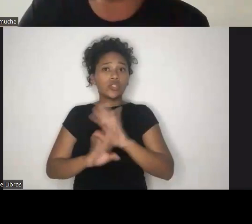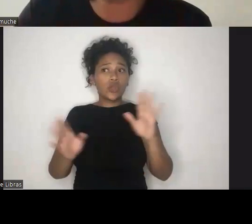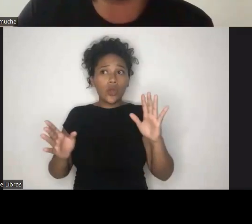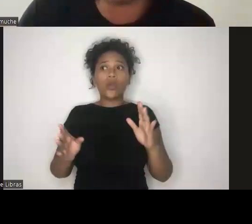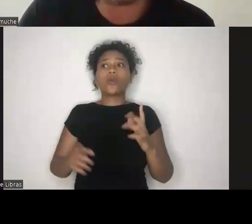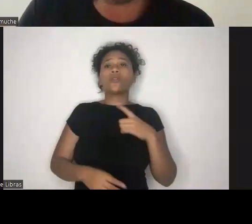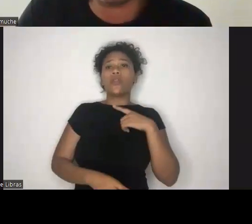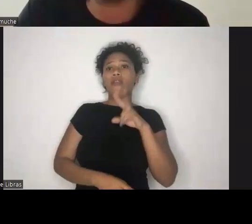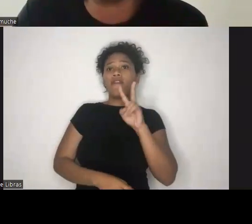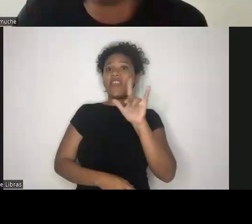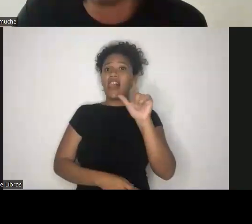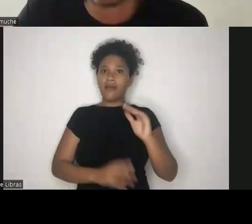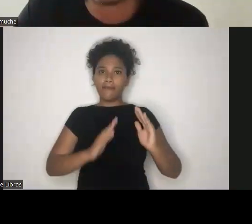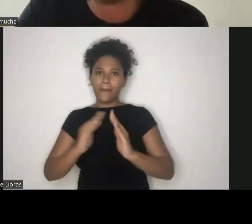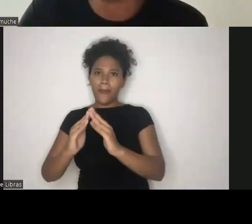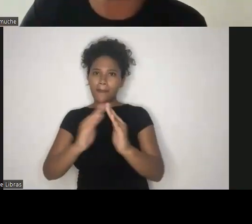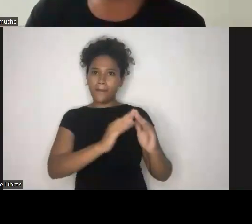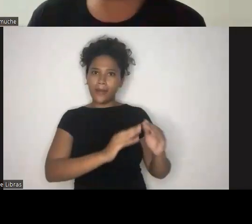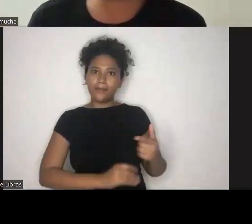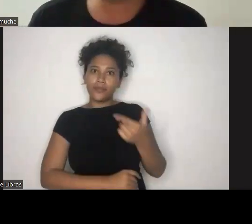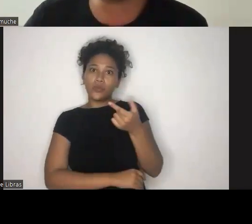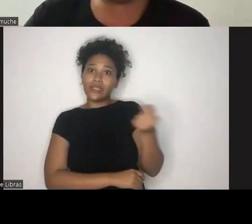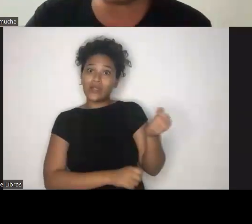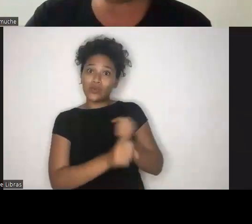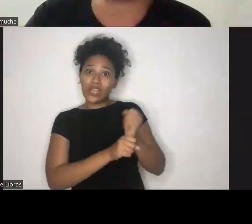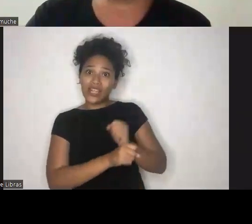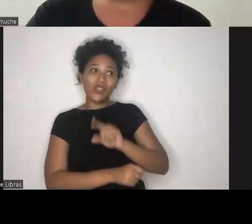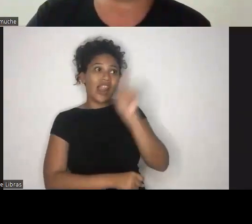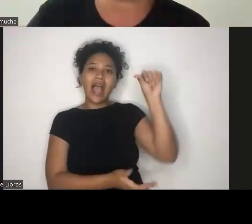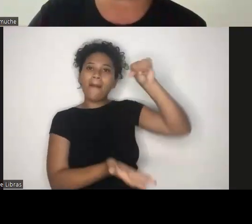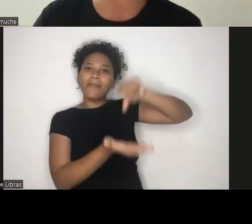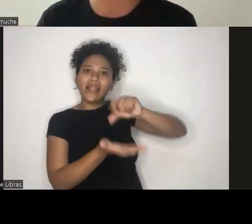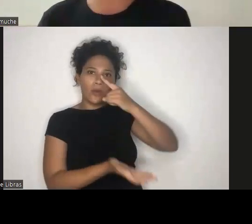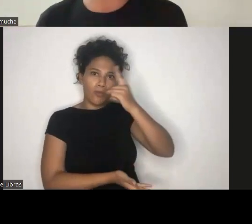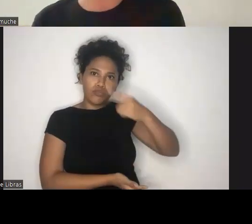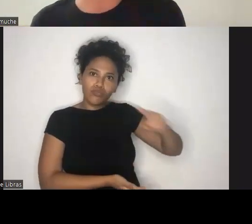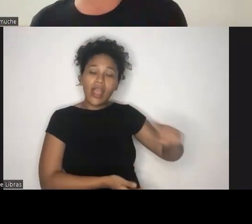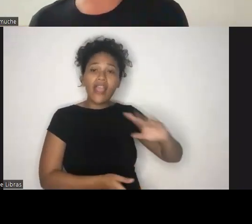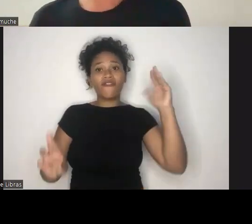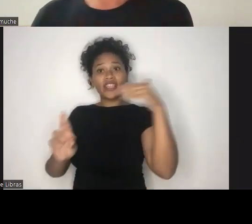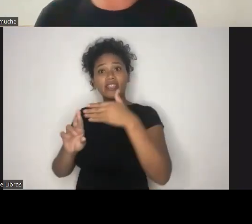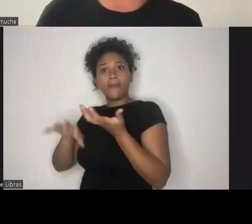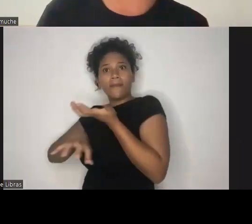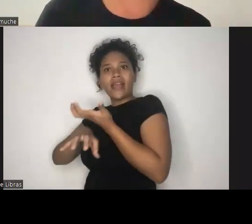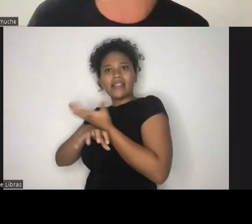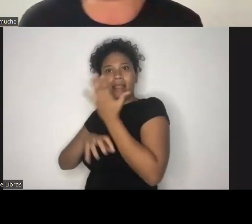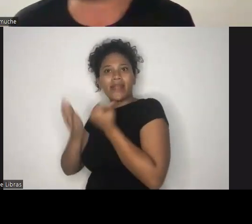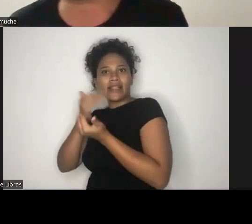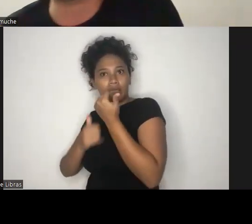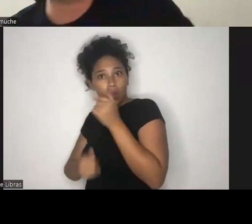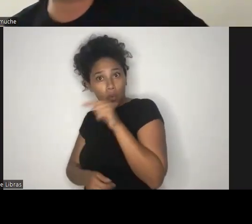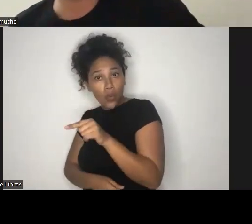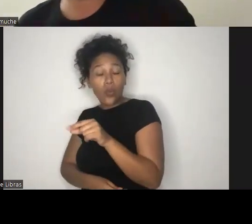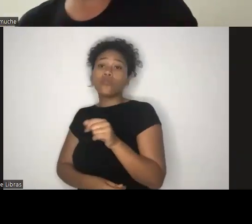de 200 anos em Bangkok que eu usei como referência para fazer a nossa praça de alimentação eu trouxe